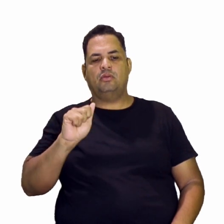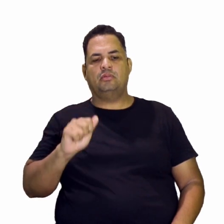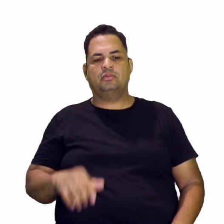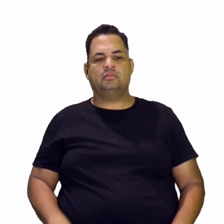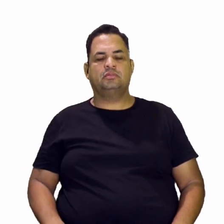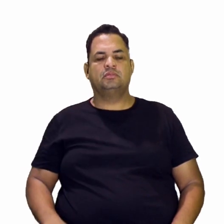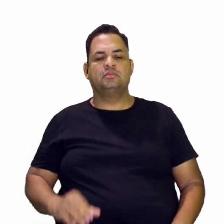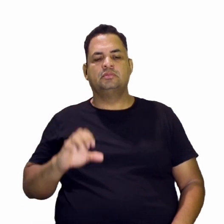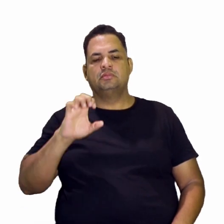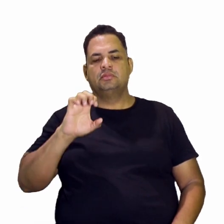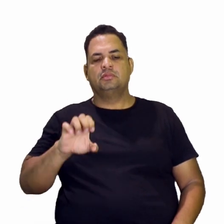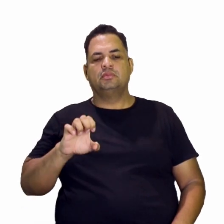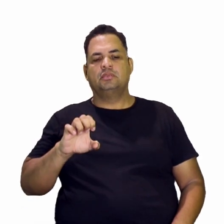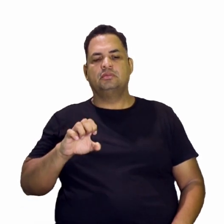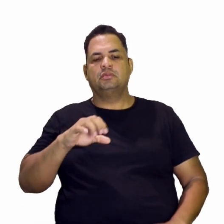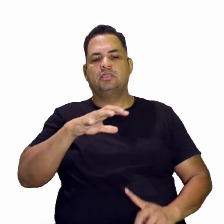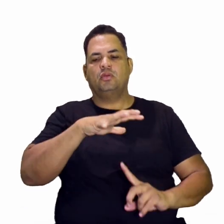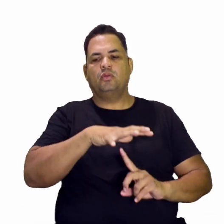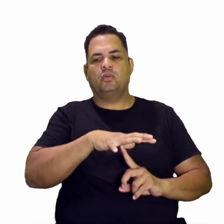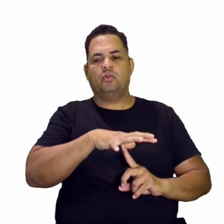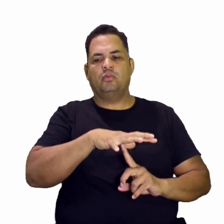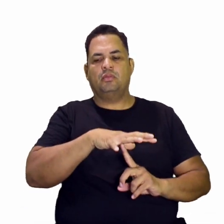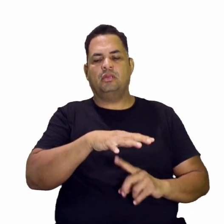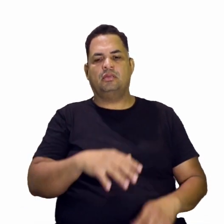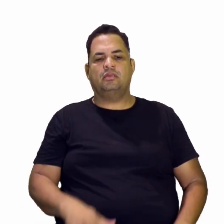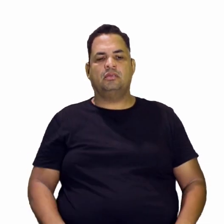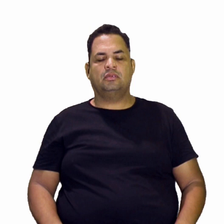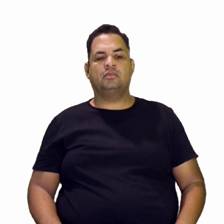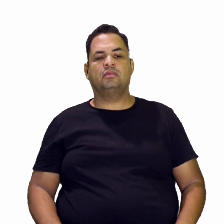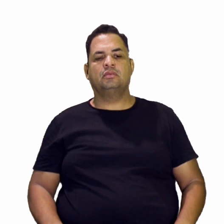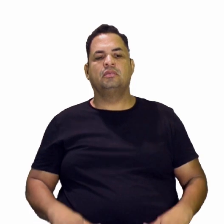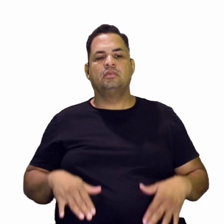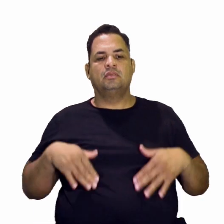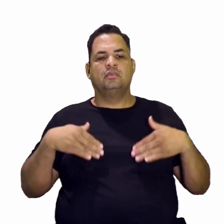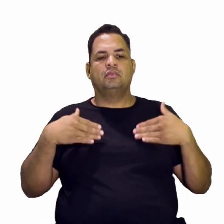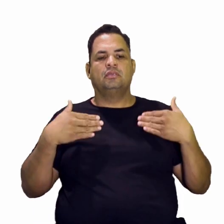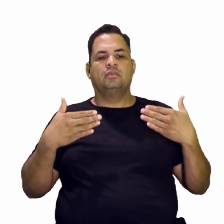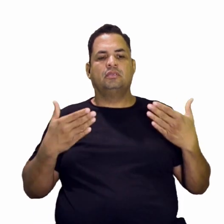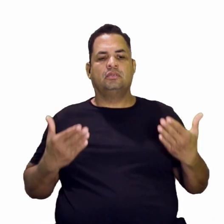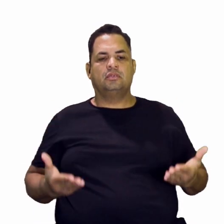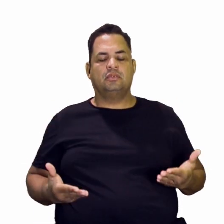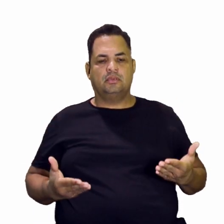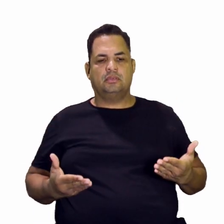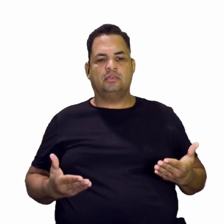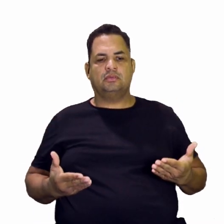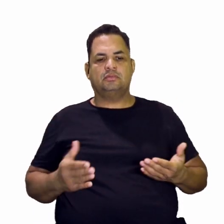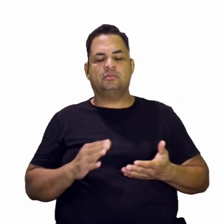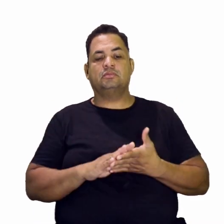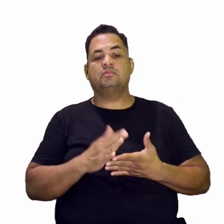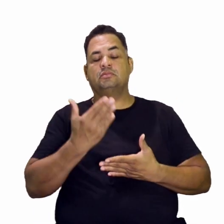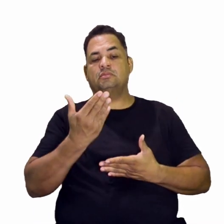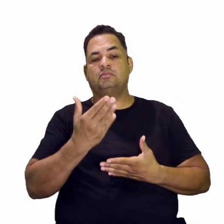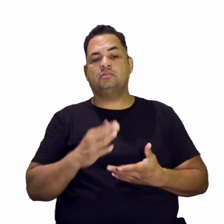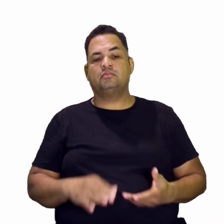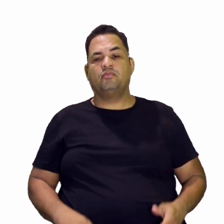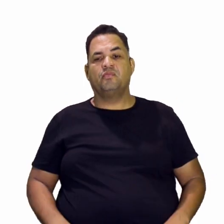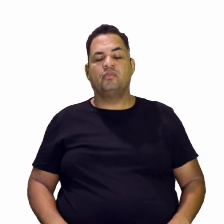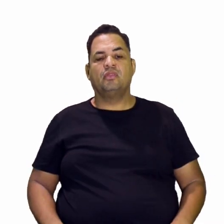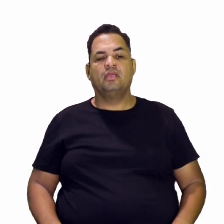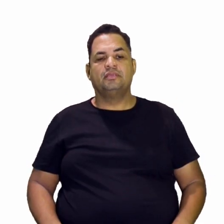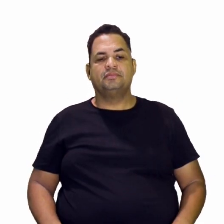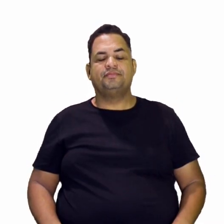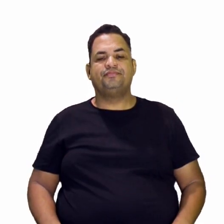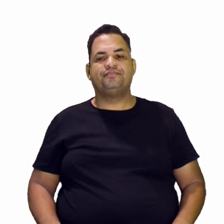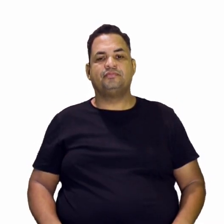na letra E, você tem cogumelo. Qual dessas alternativas de A a E inclui um